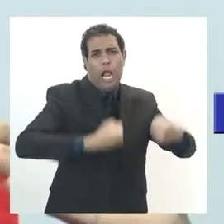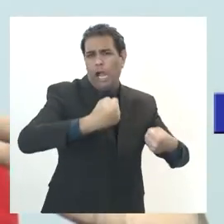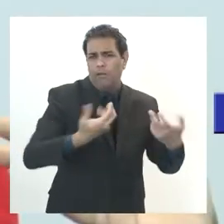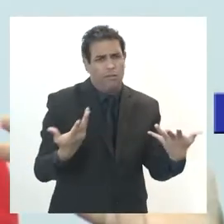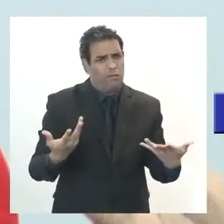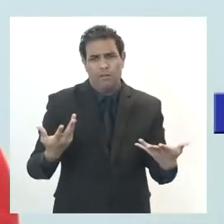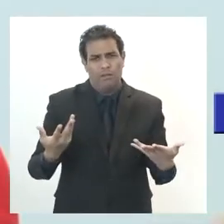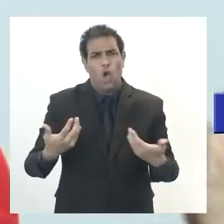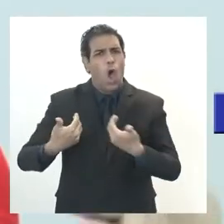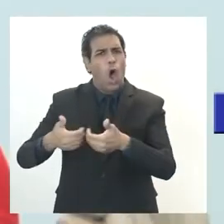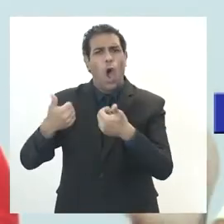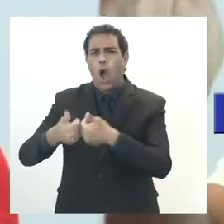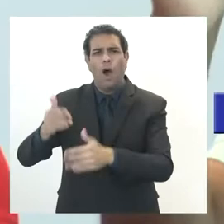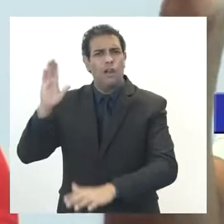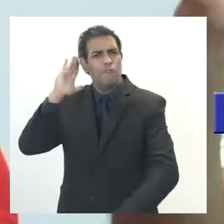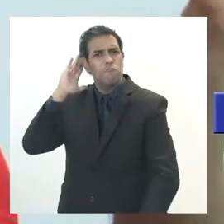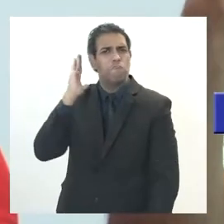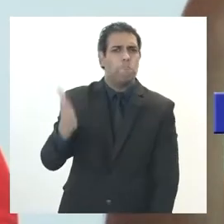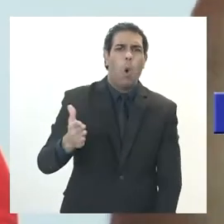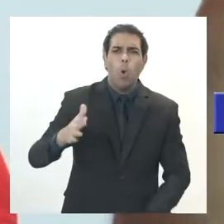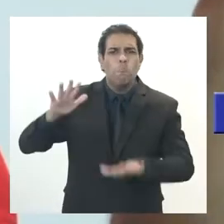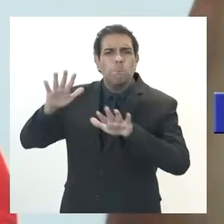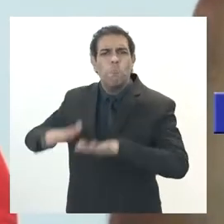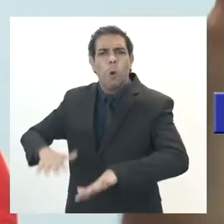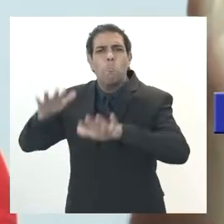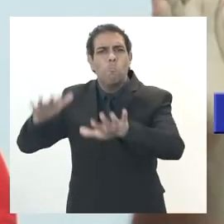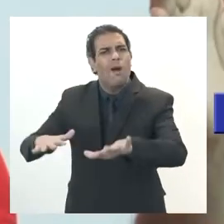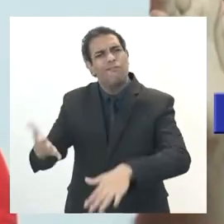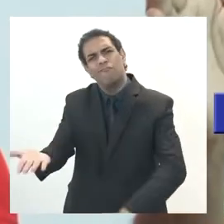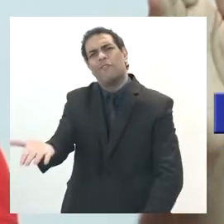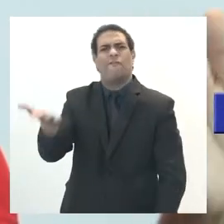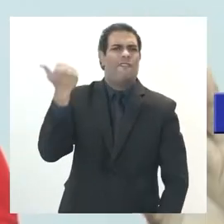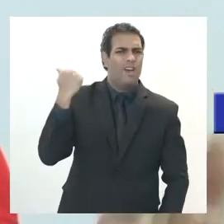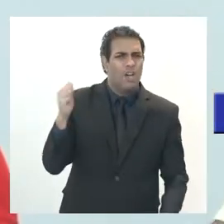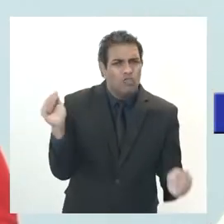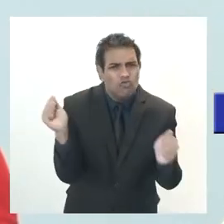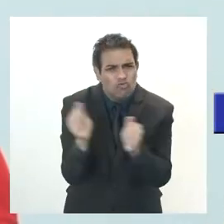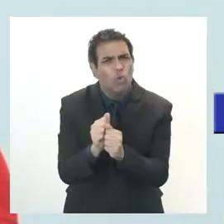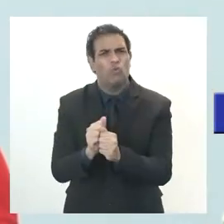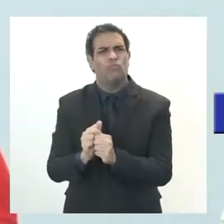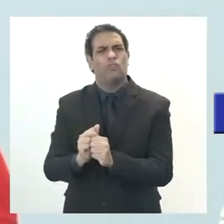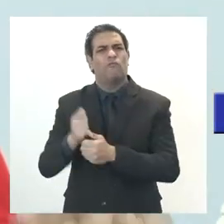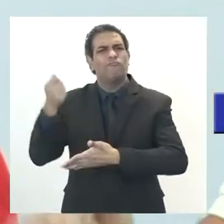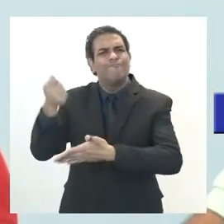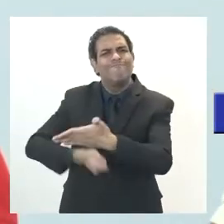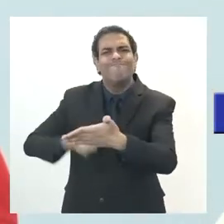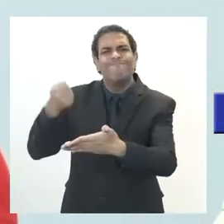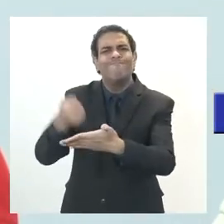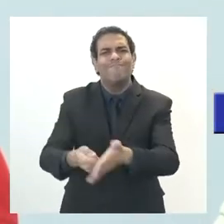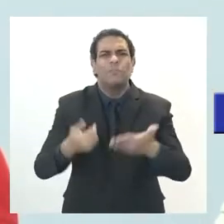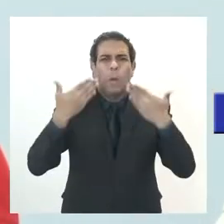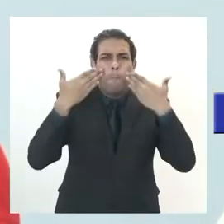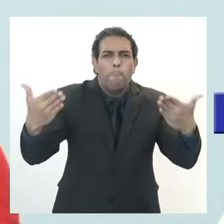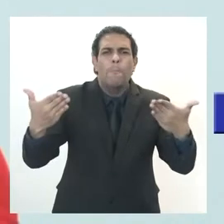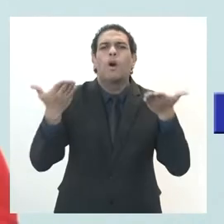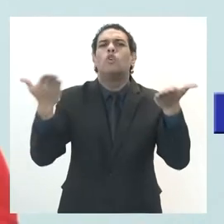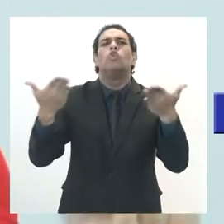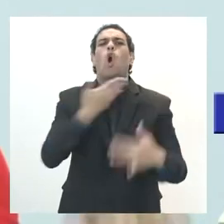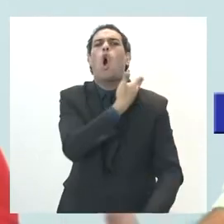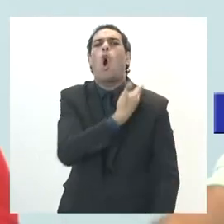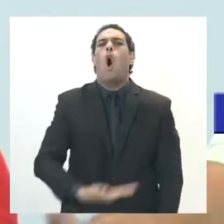de ônibus Qual o problema vamos chegar e vamos junto junto esse legal e mostrar o governo